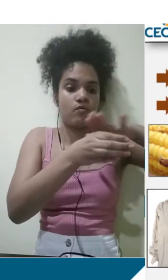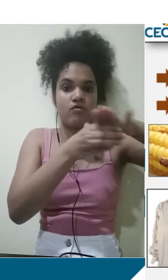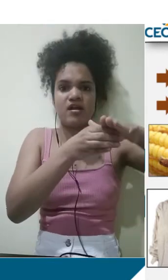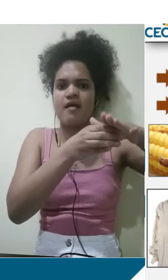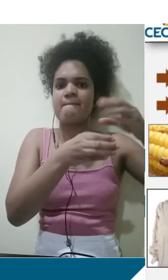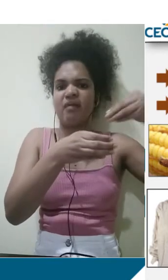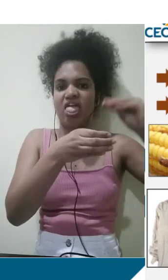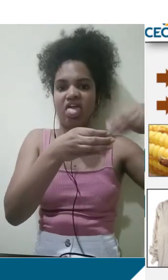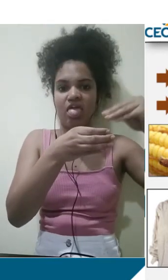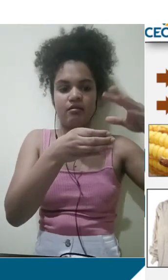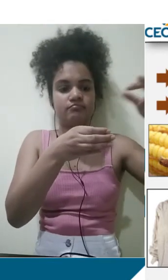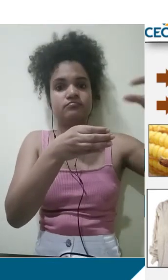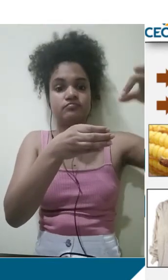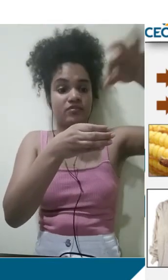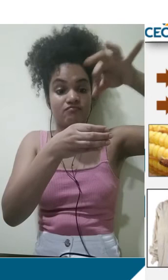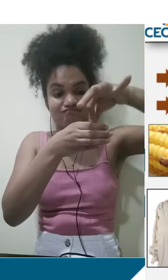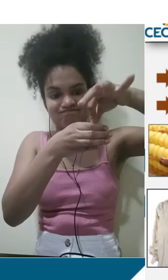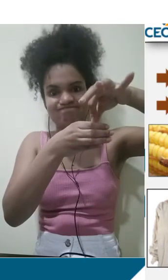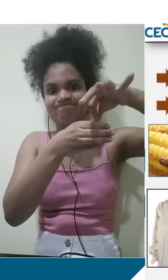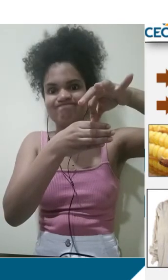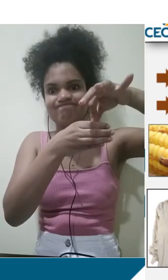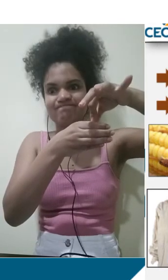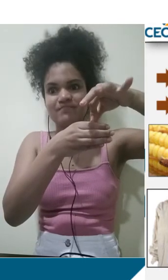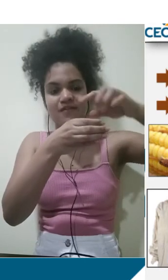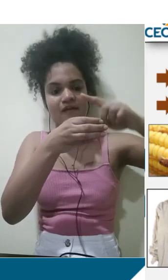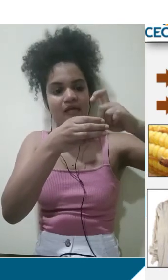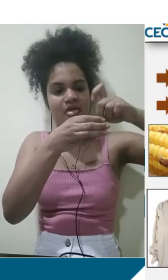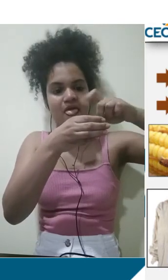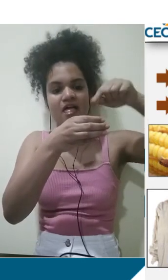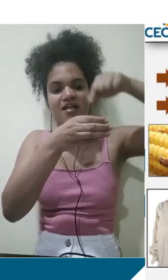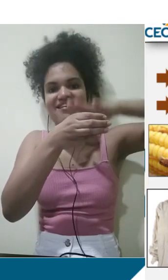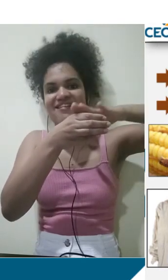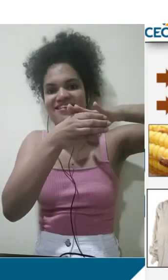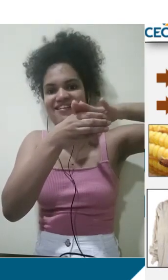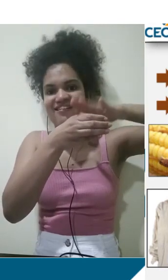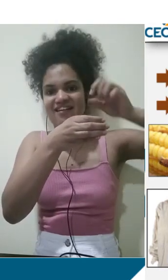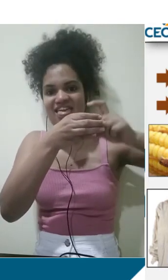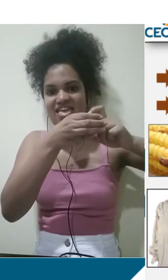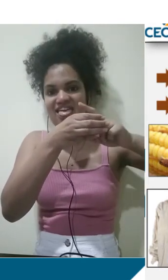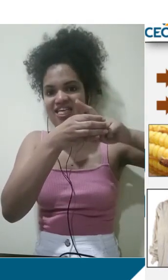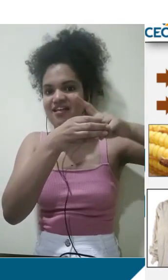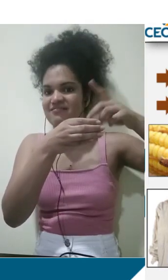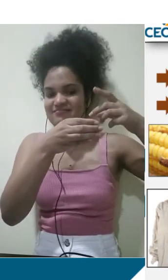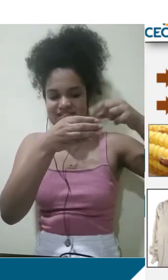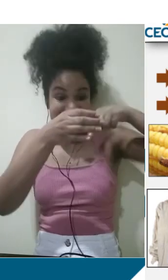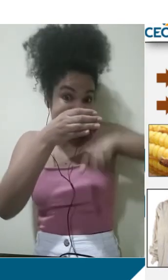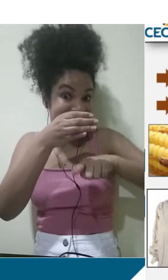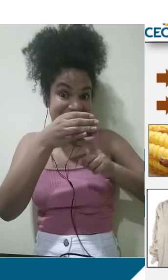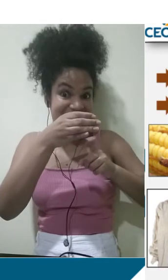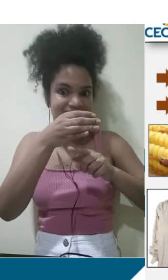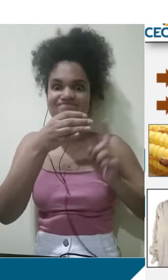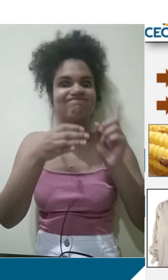tela, as larvas apareciam sobre a gaze, não na carne. Esse tipo de experimento mostra que as